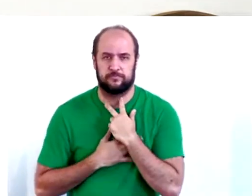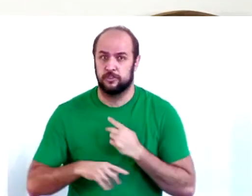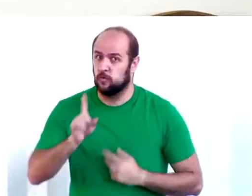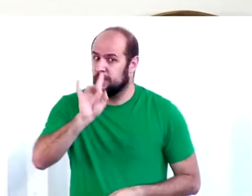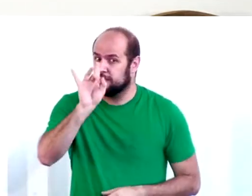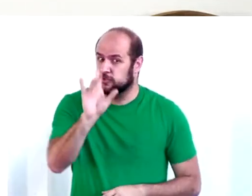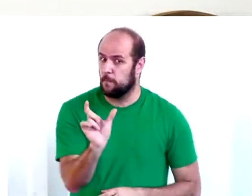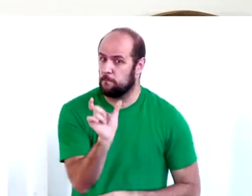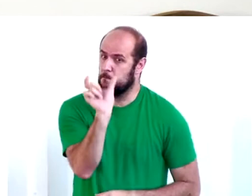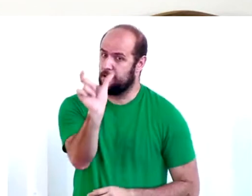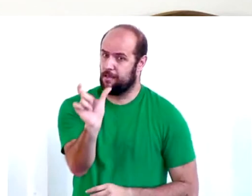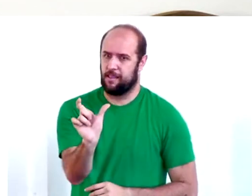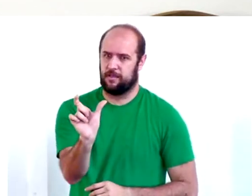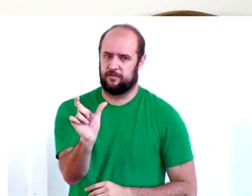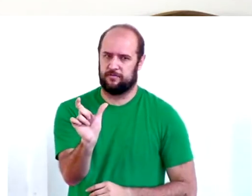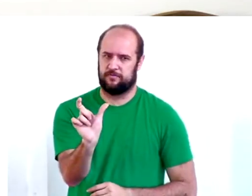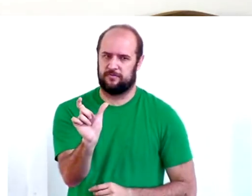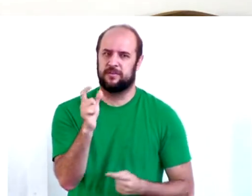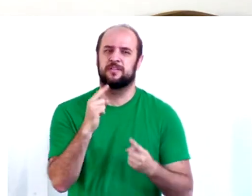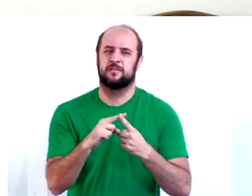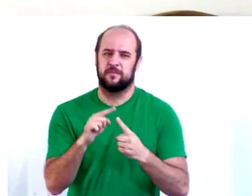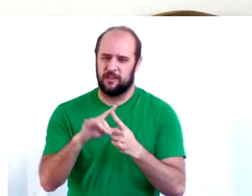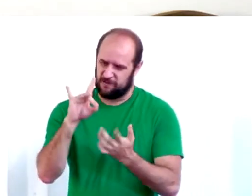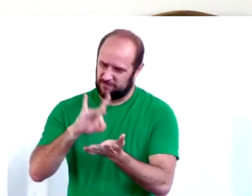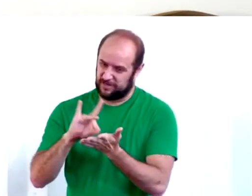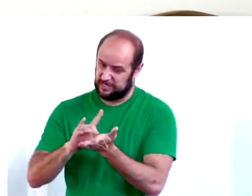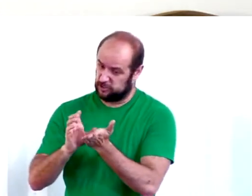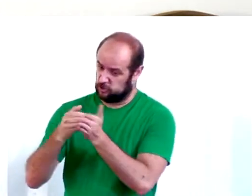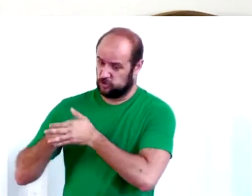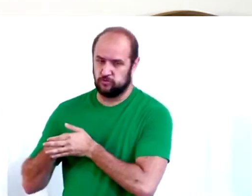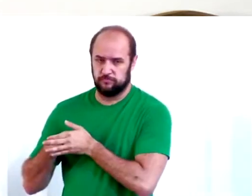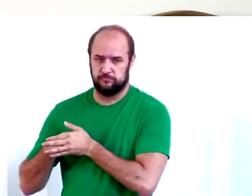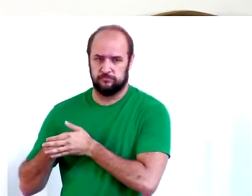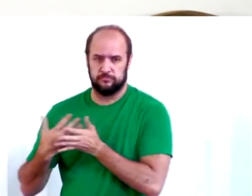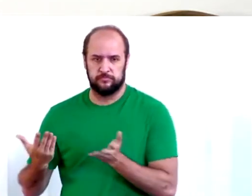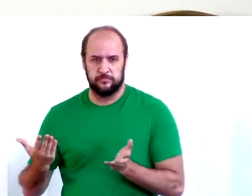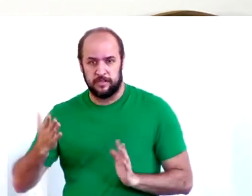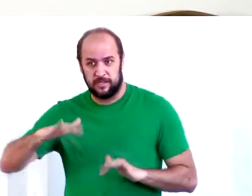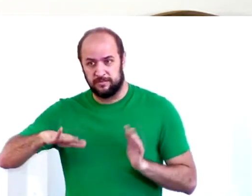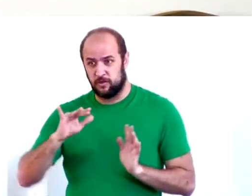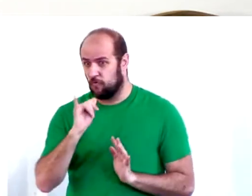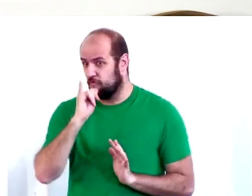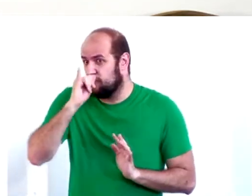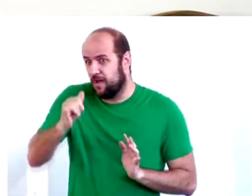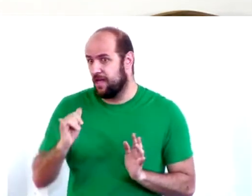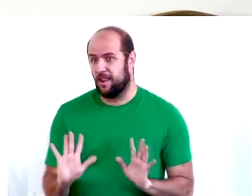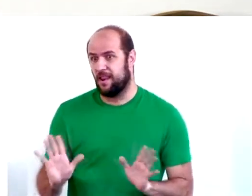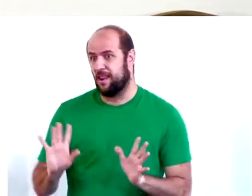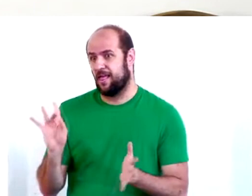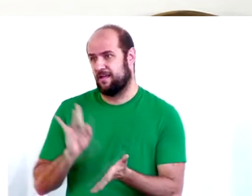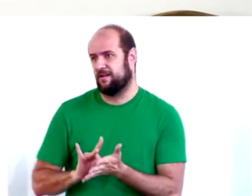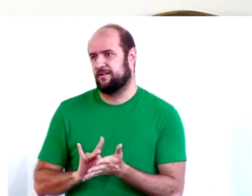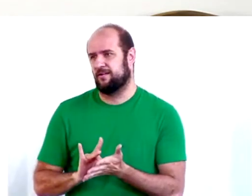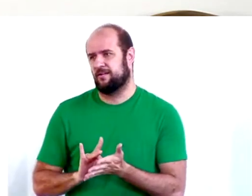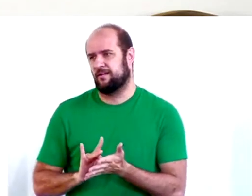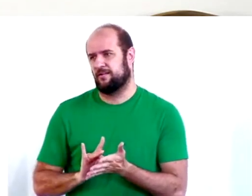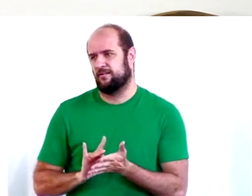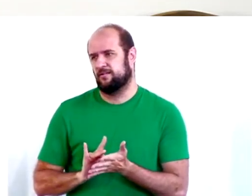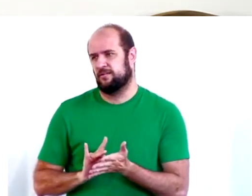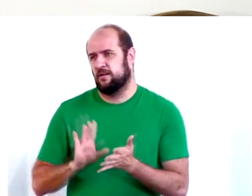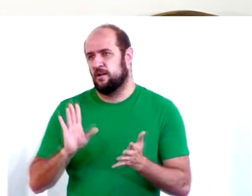palavra expressa, é uma verdade escondida. Algumas pessoas mentem, não objetivamente